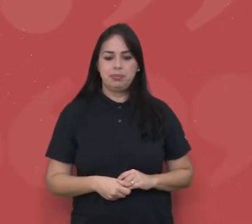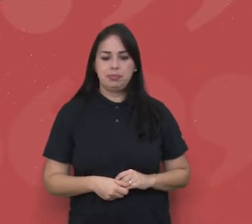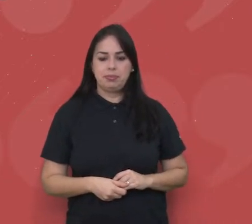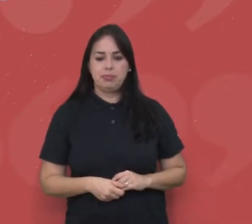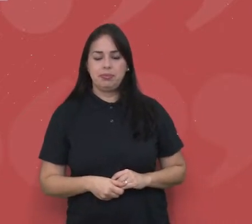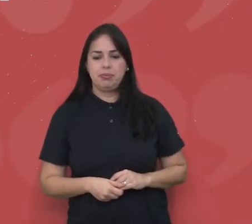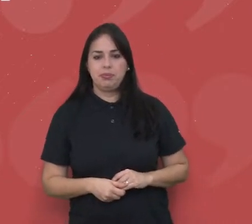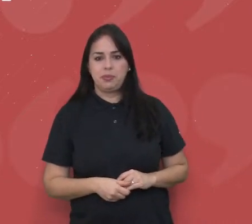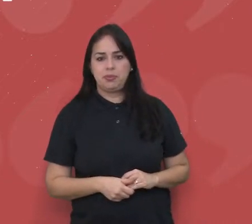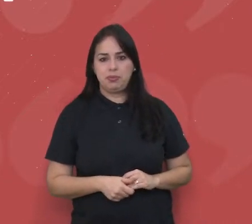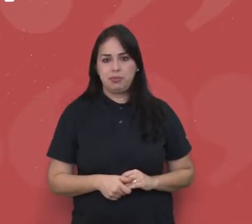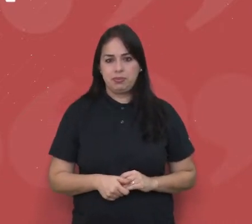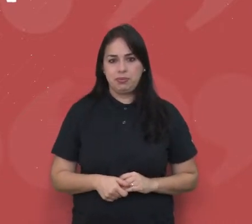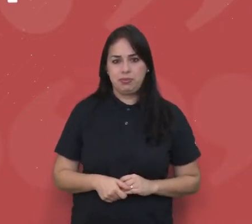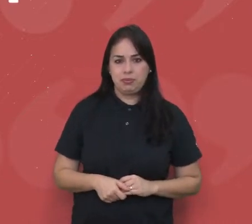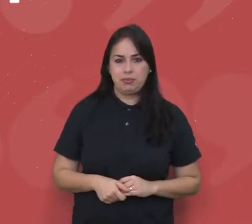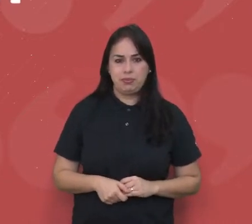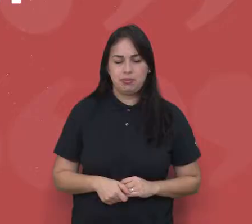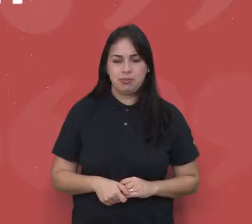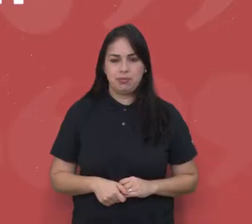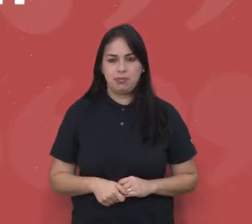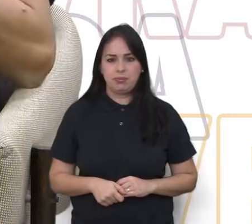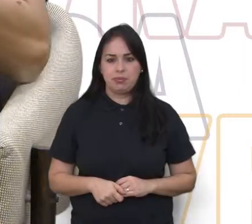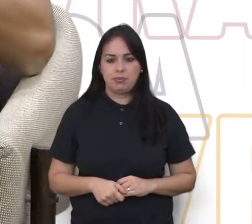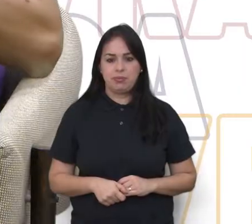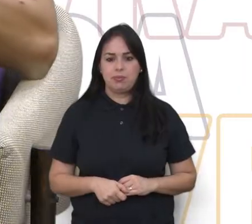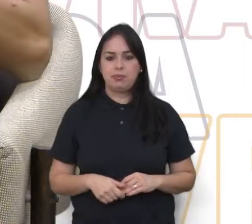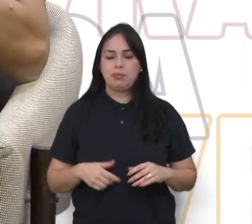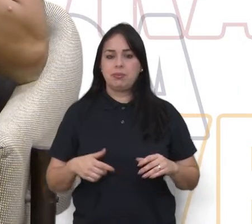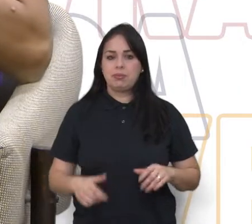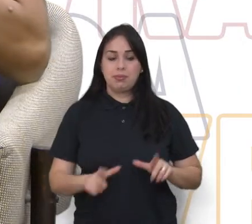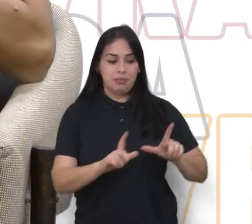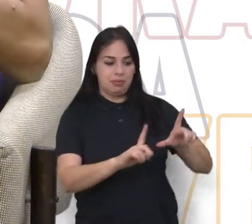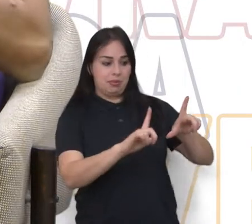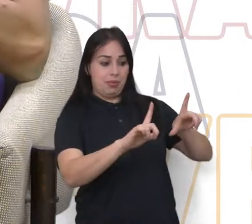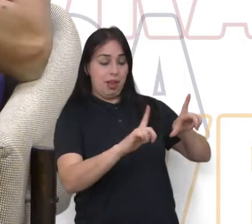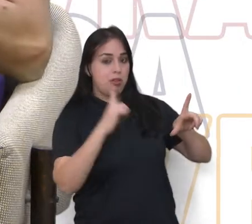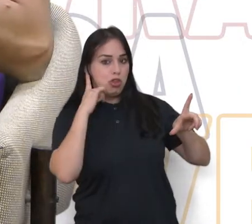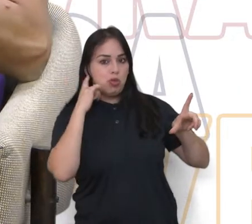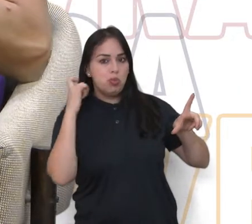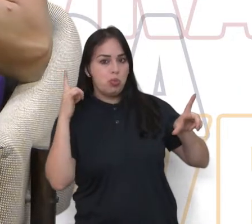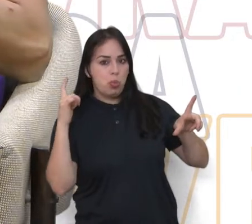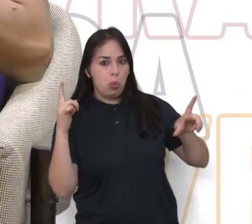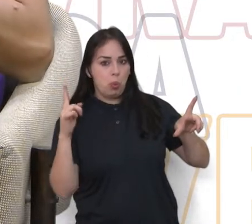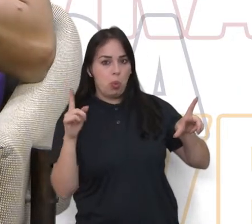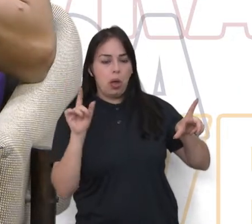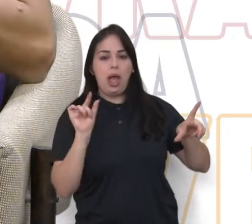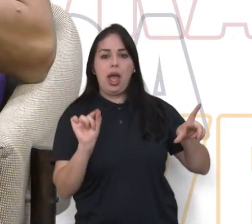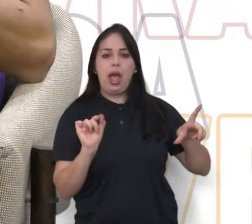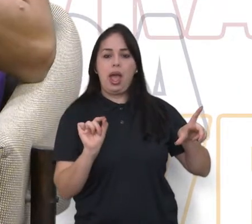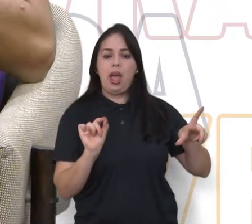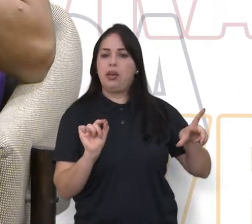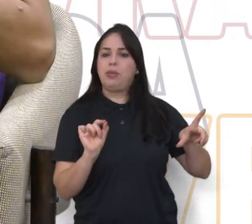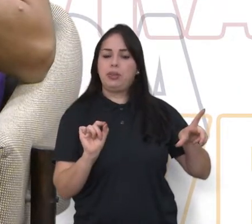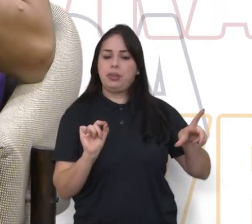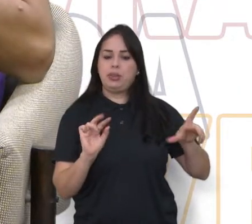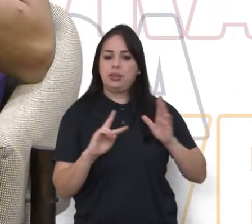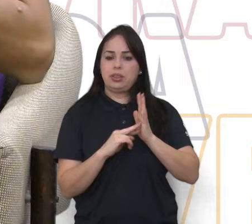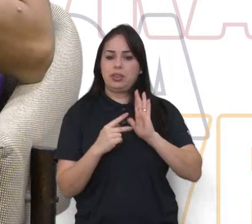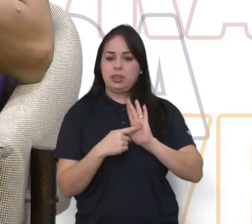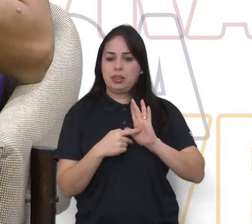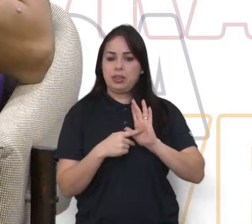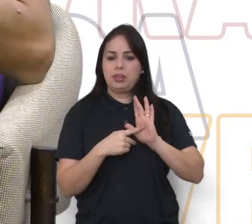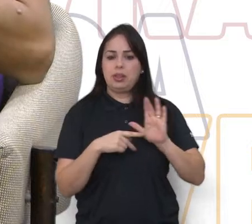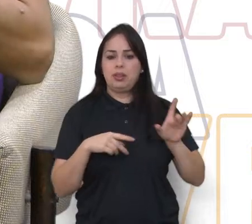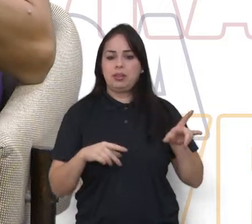como ele contribui para a educação infantil? O painel sonoro, ele é um elemento que